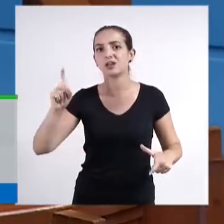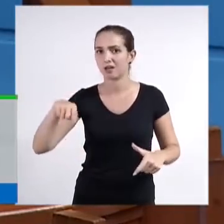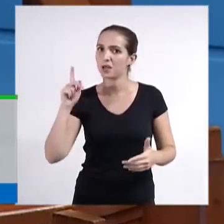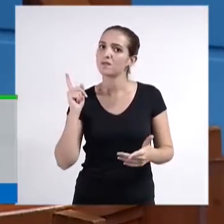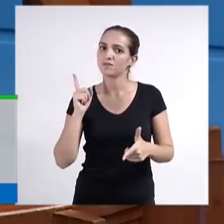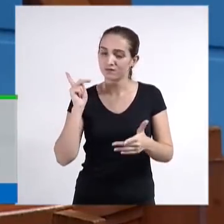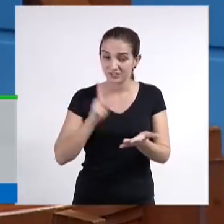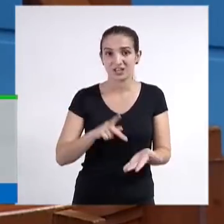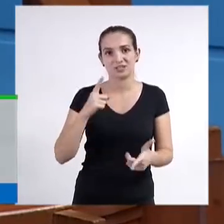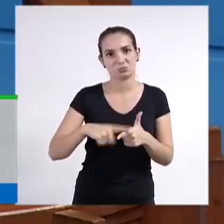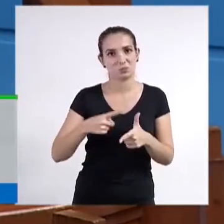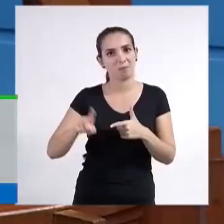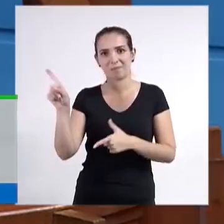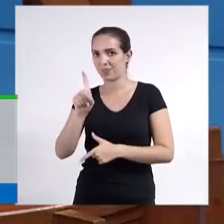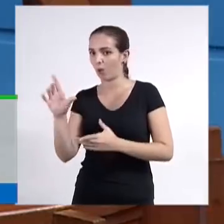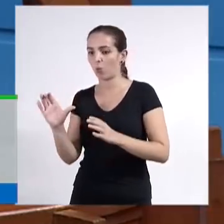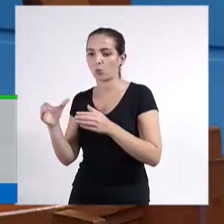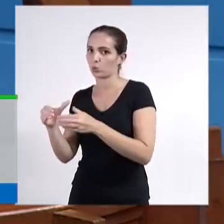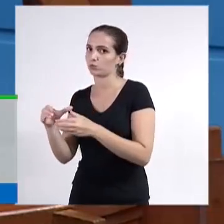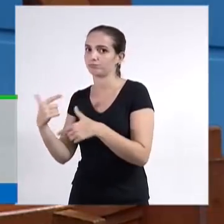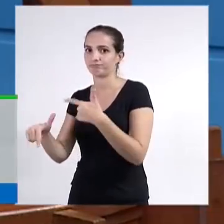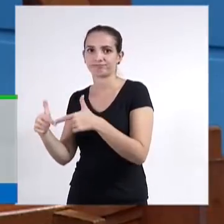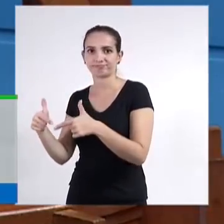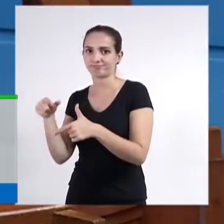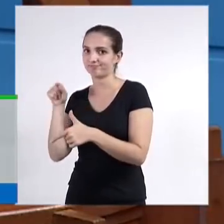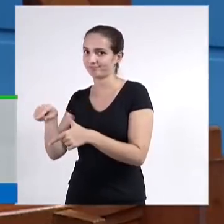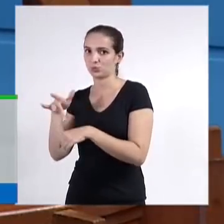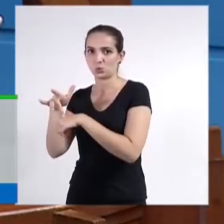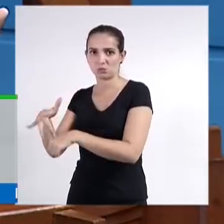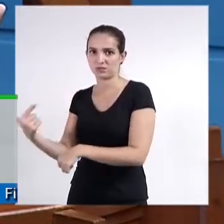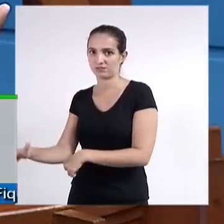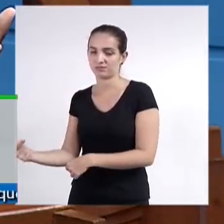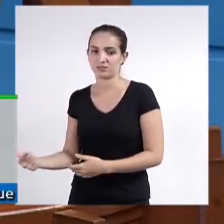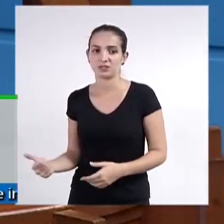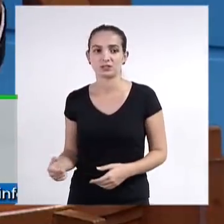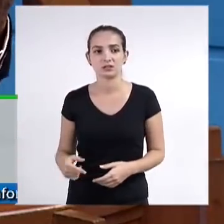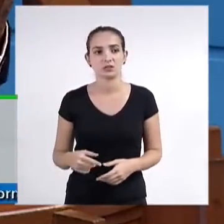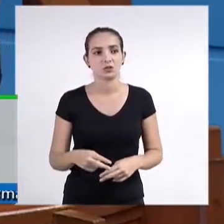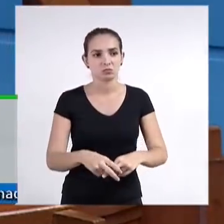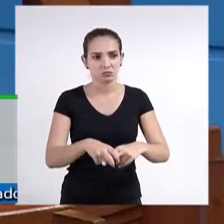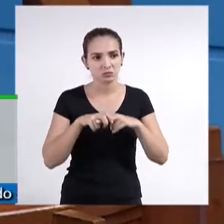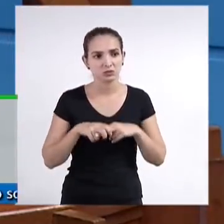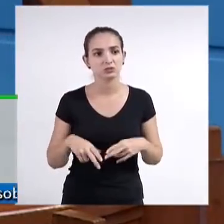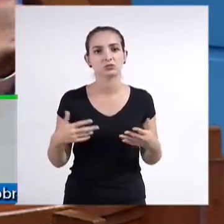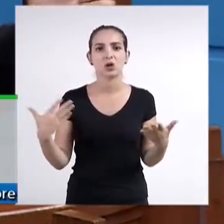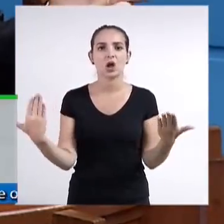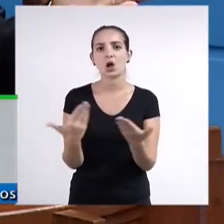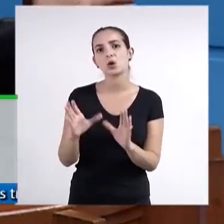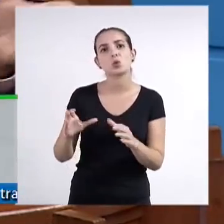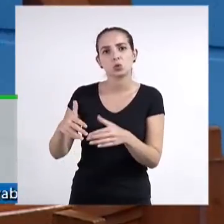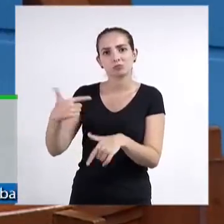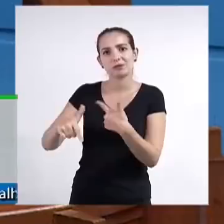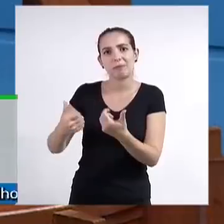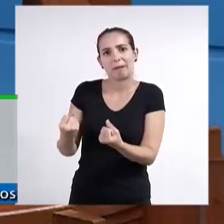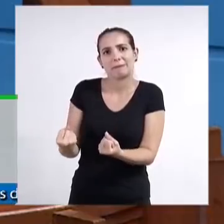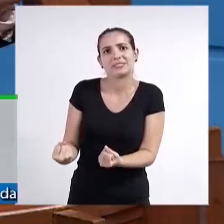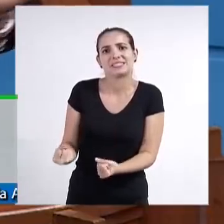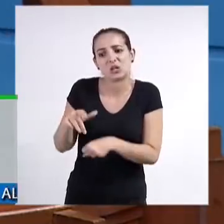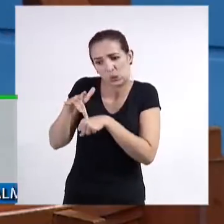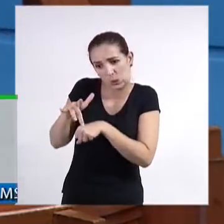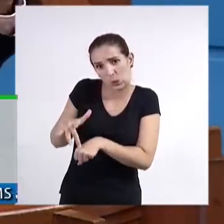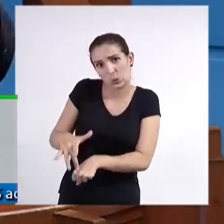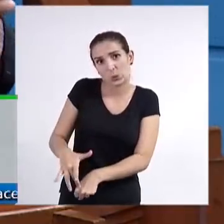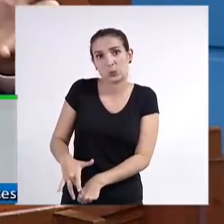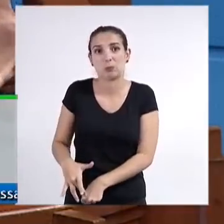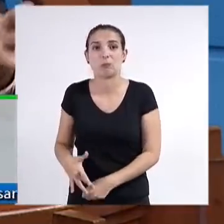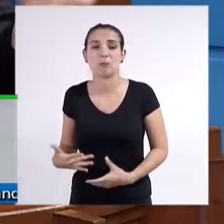o verdadeiro dono dessa dívida da Previdência. E não colocar os trabalhadores daqui para frente, ou aqueles que estão no